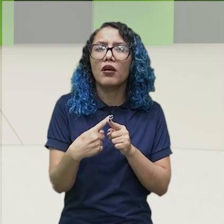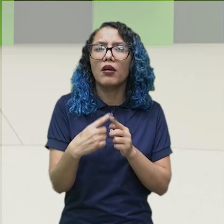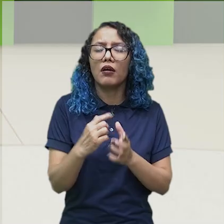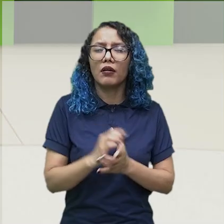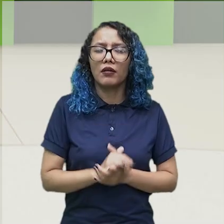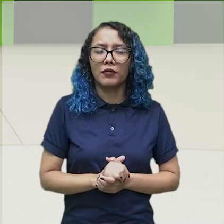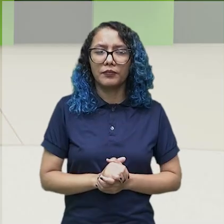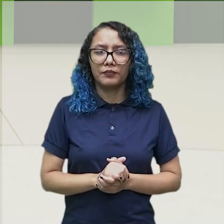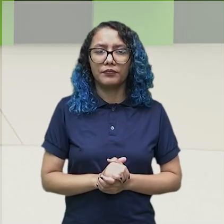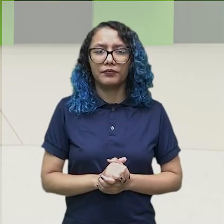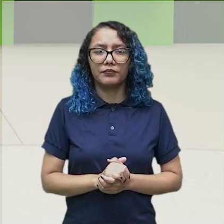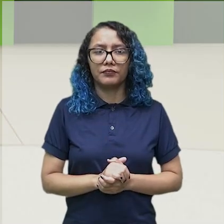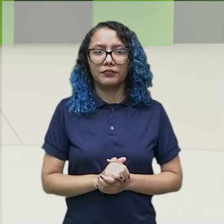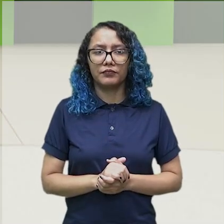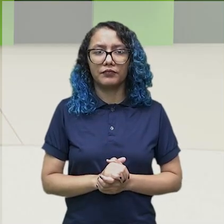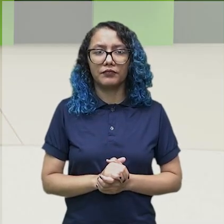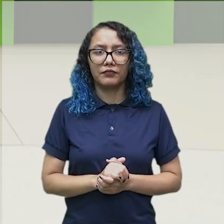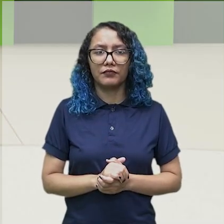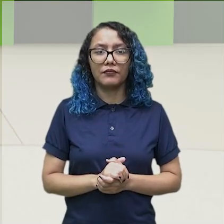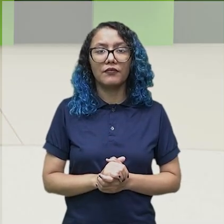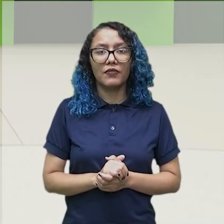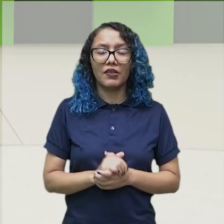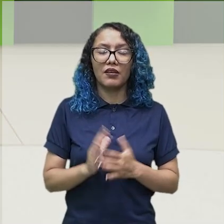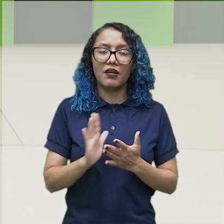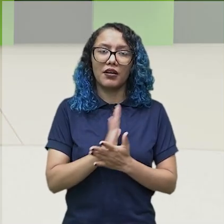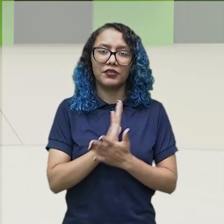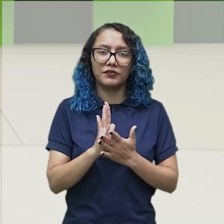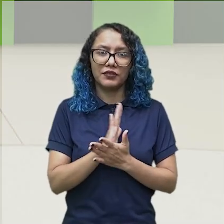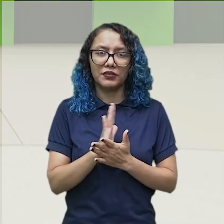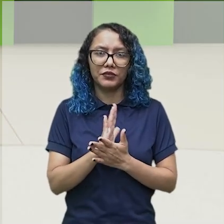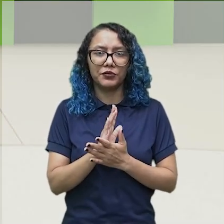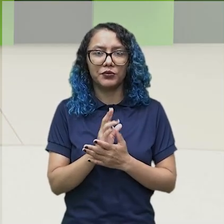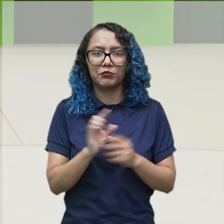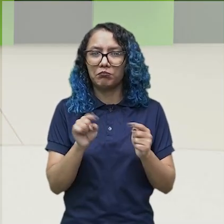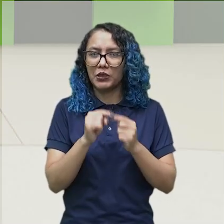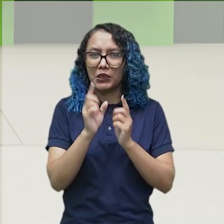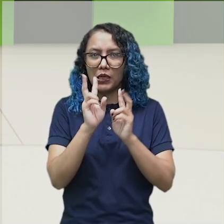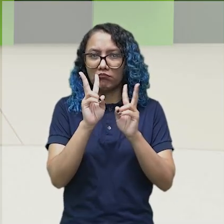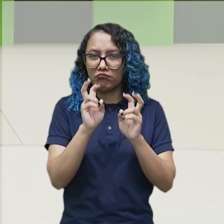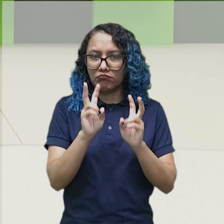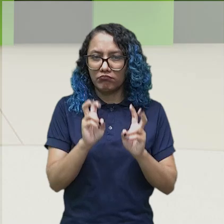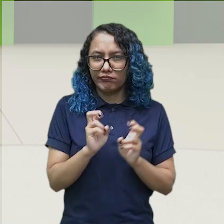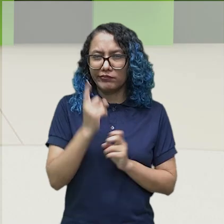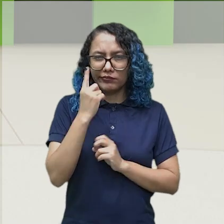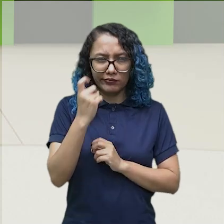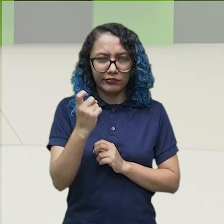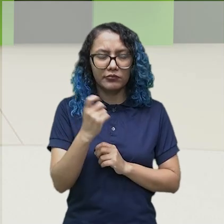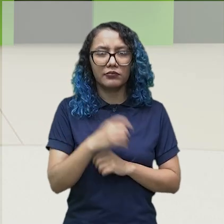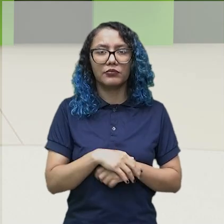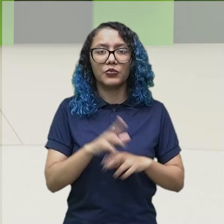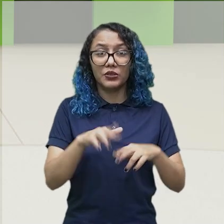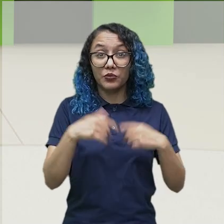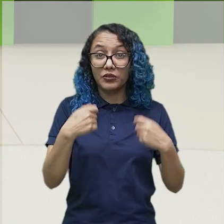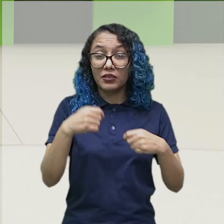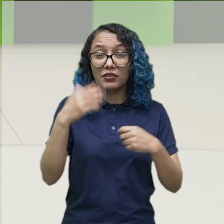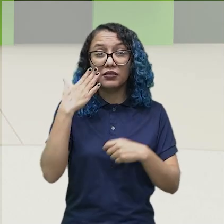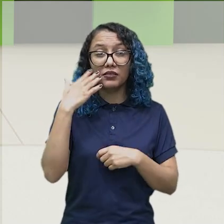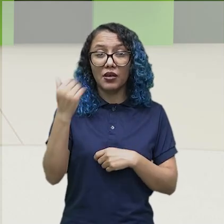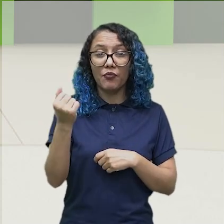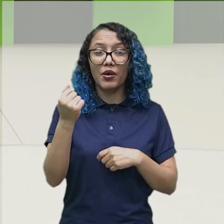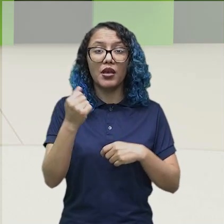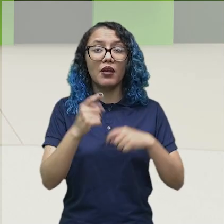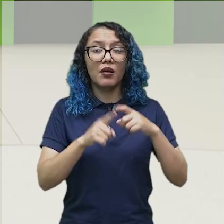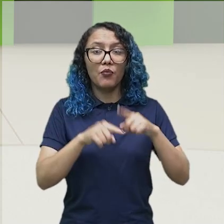ver com assuntos que são até de muito interesse, né? Então é bom, né, saber identificar o que está presente ali